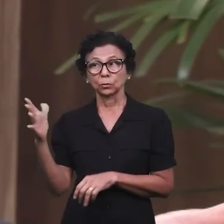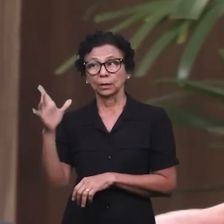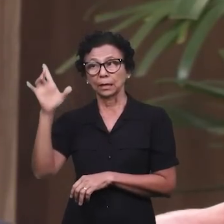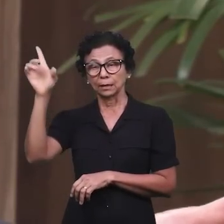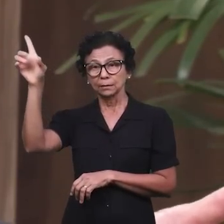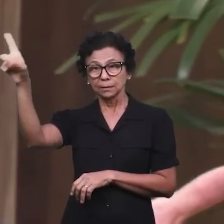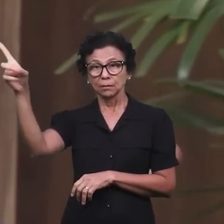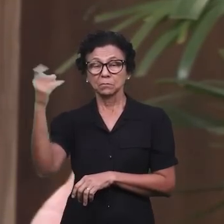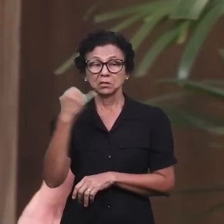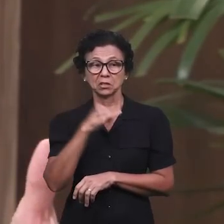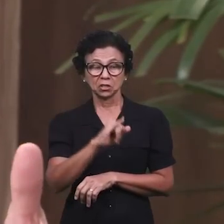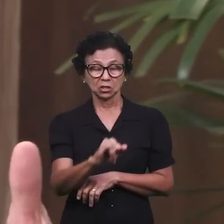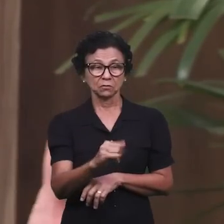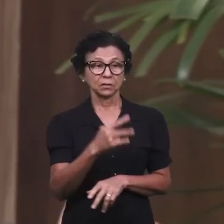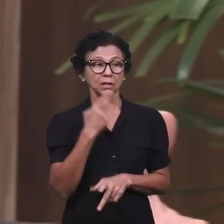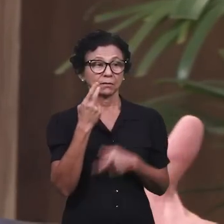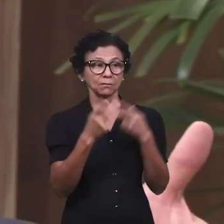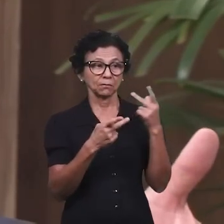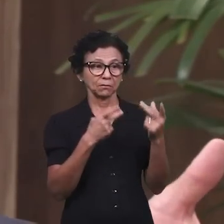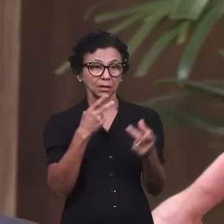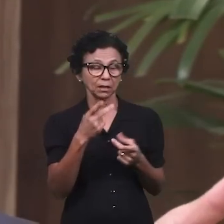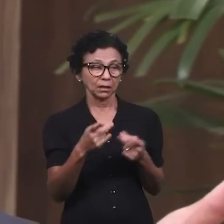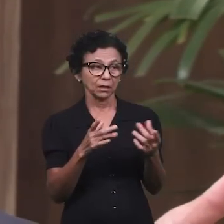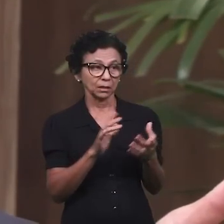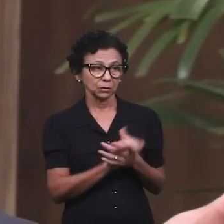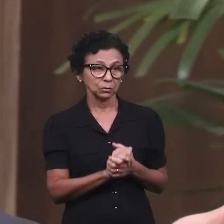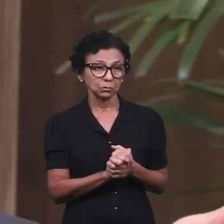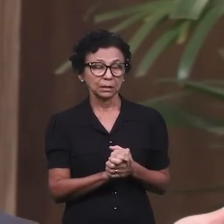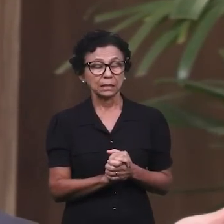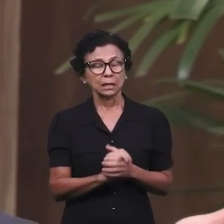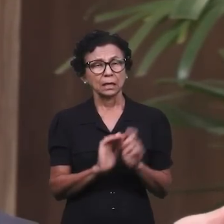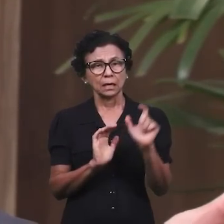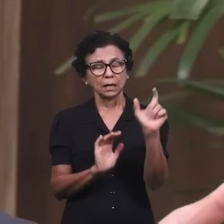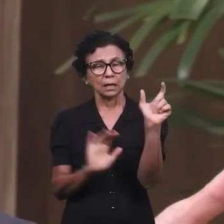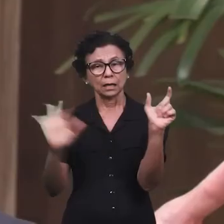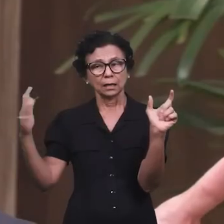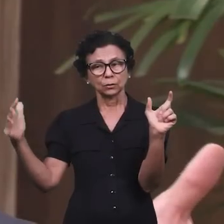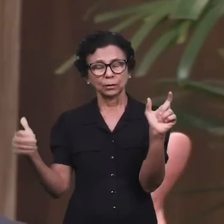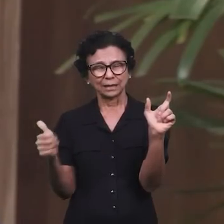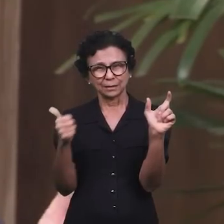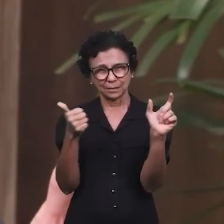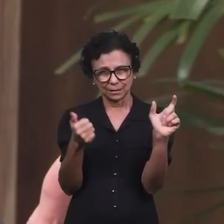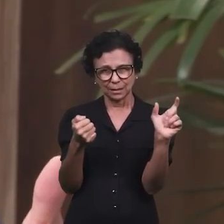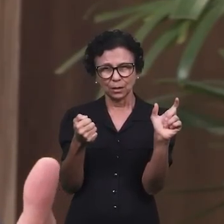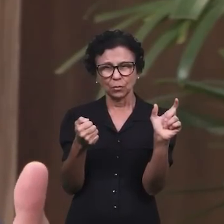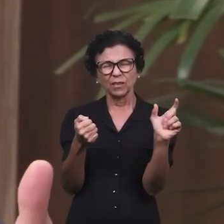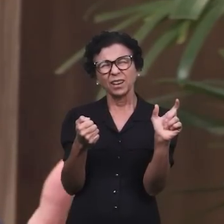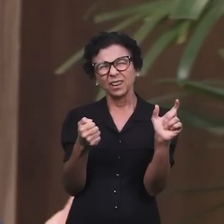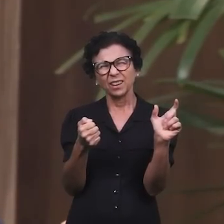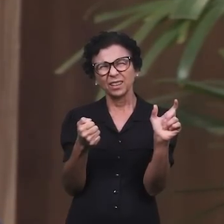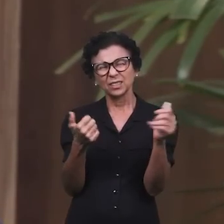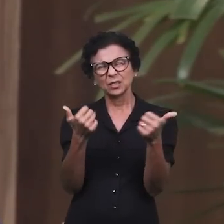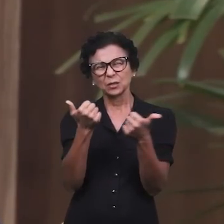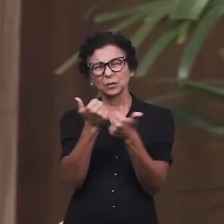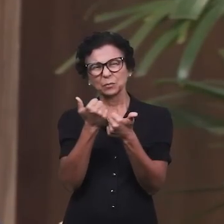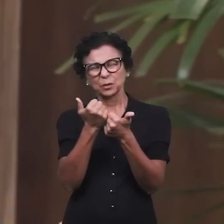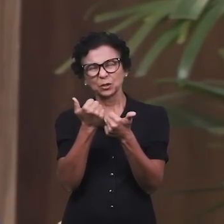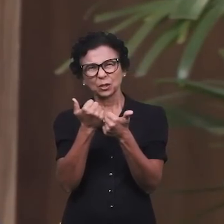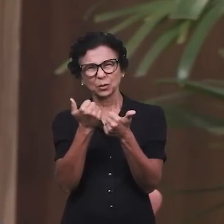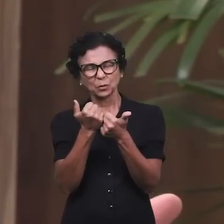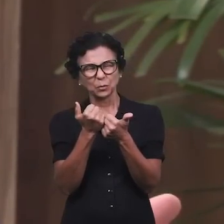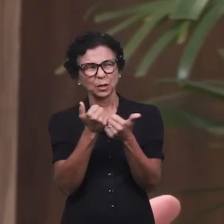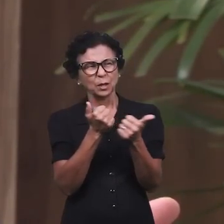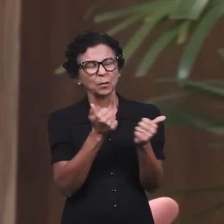figura que não é Deus, então substitui a expressão adoração por veneração, que tem o mesmo significado,